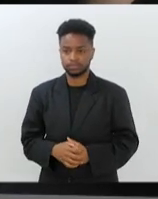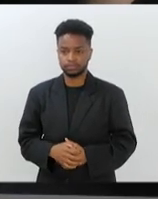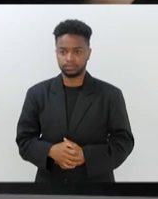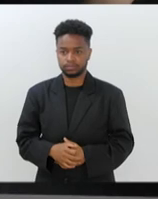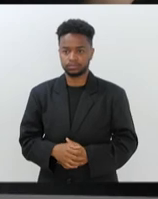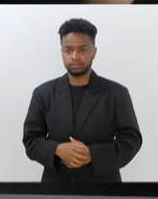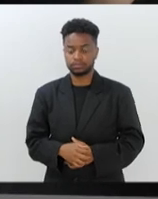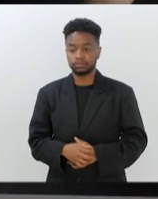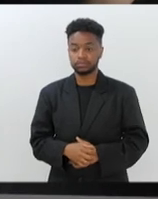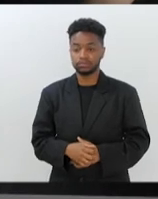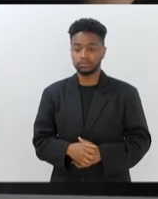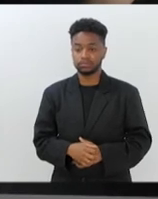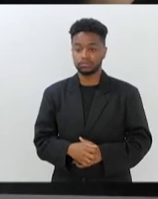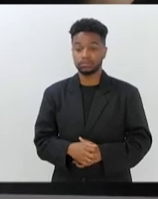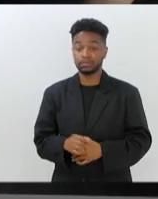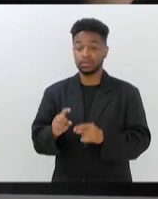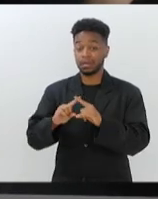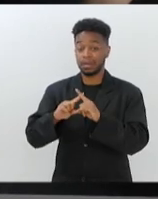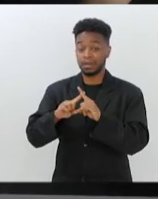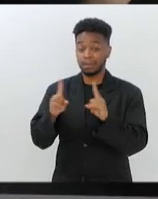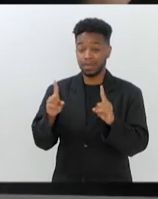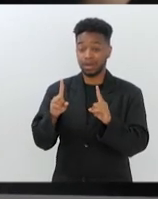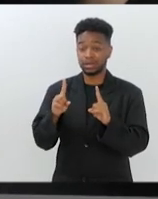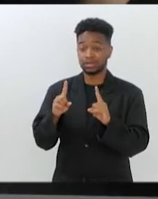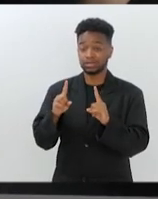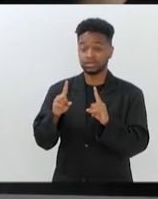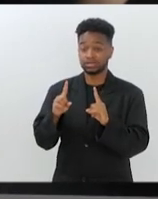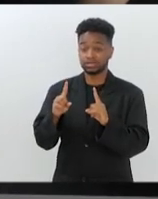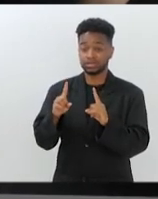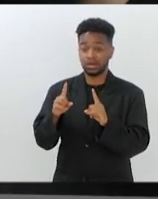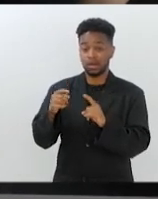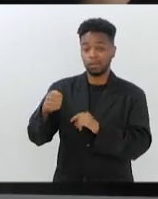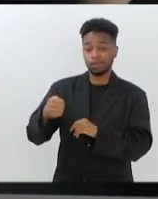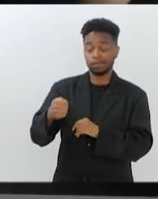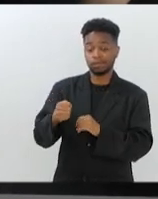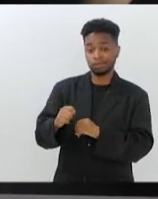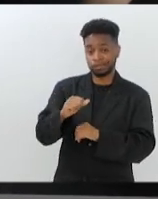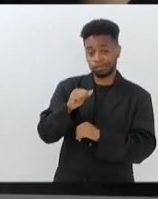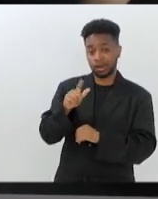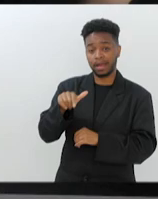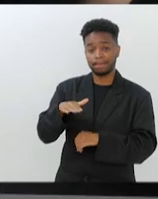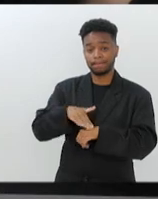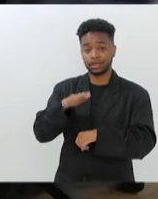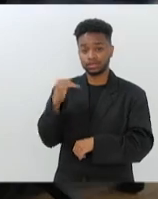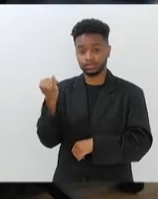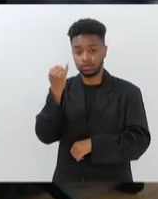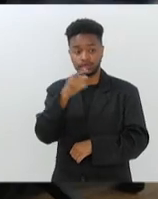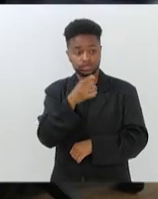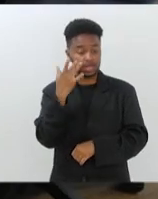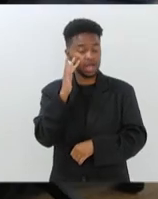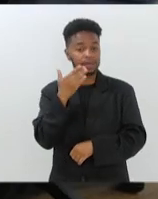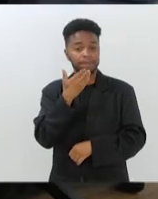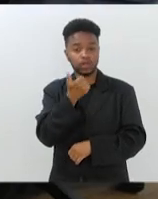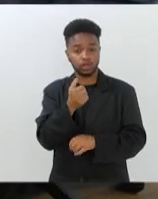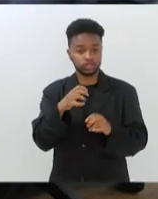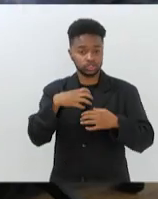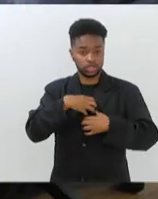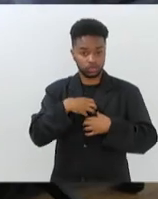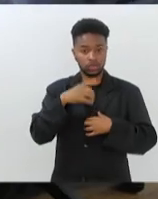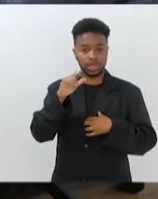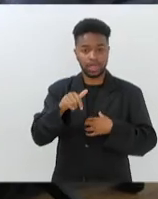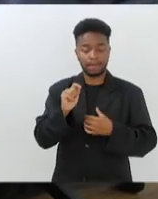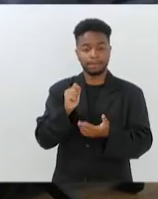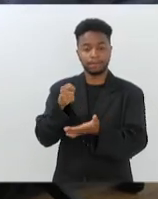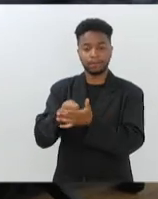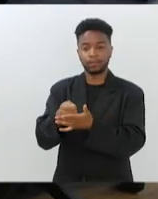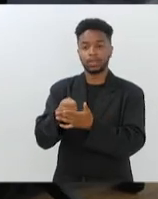Presidente mas a bonificação pra gente era mais então a senhora tá dizendo que a melhor técnica de se comprar espaço publicitário é bonificação se